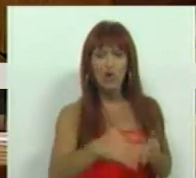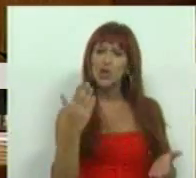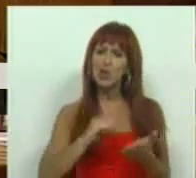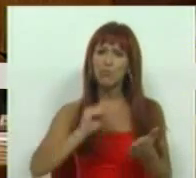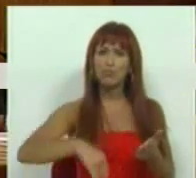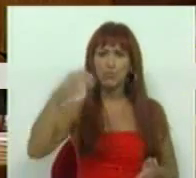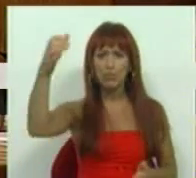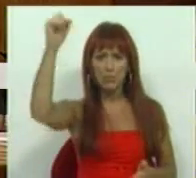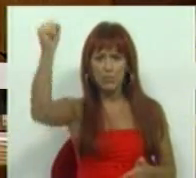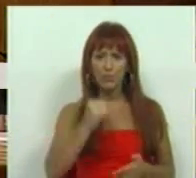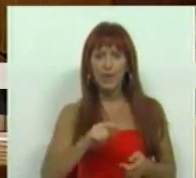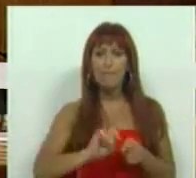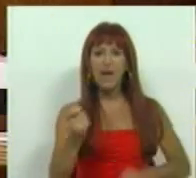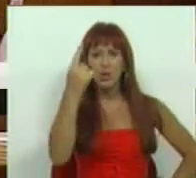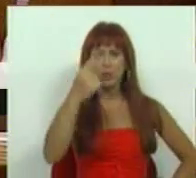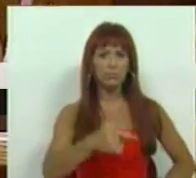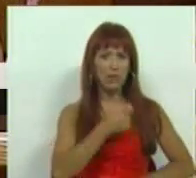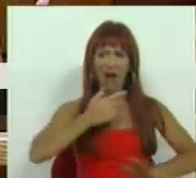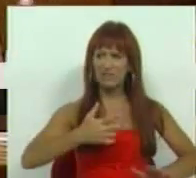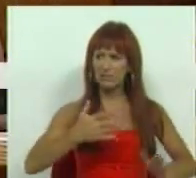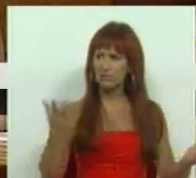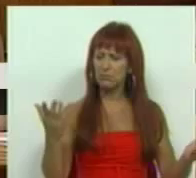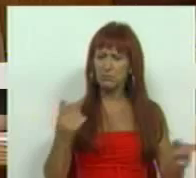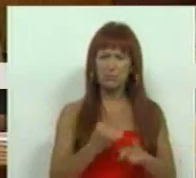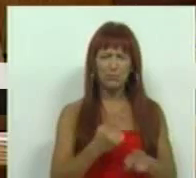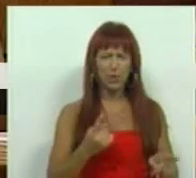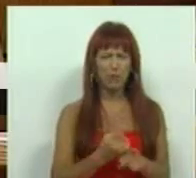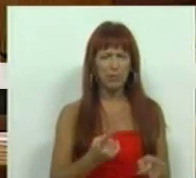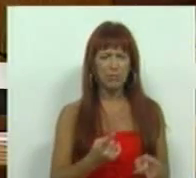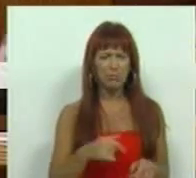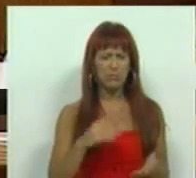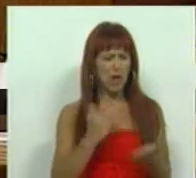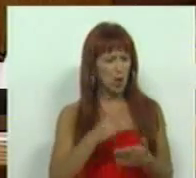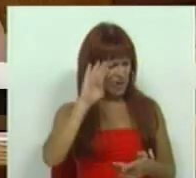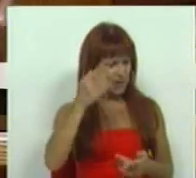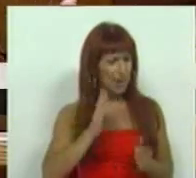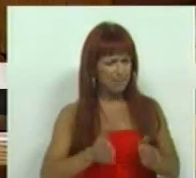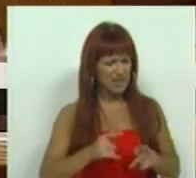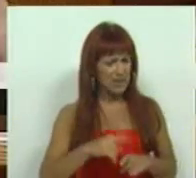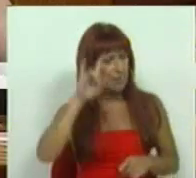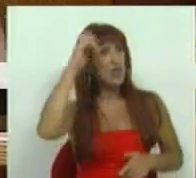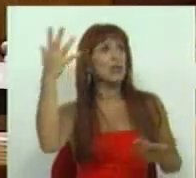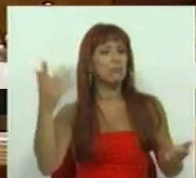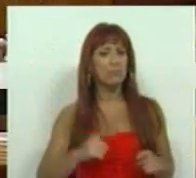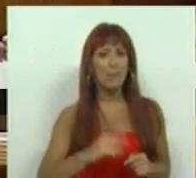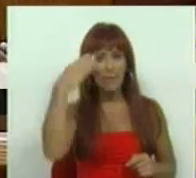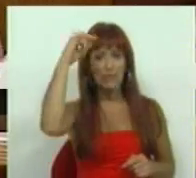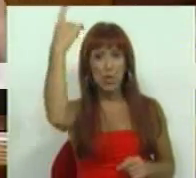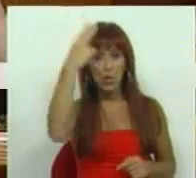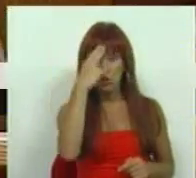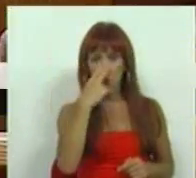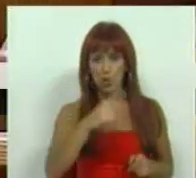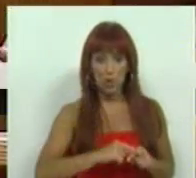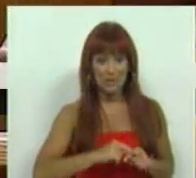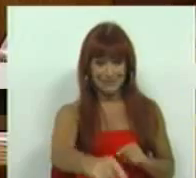podem contratá-los por um mês. Não se percebia porquê. Se a escola sabia que ia precisar, imaginemos, de um professor de